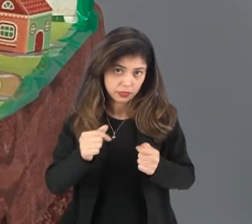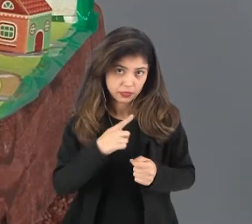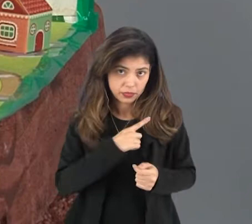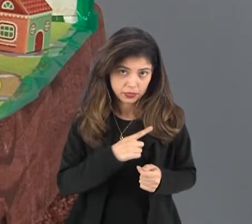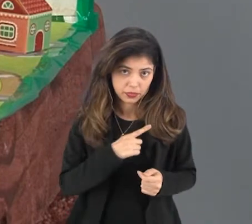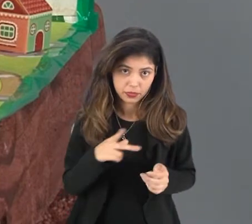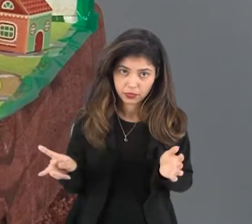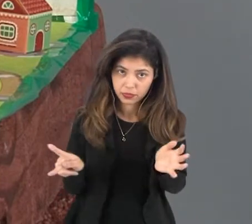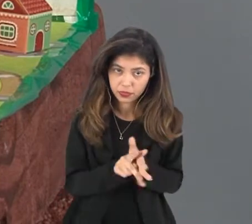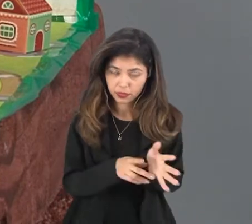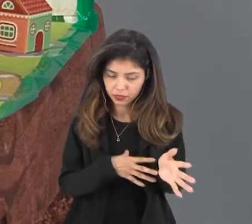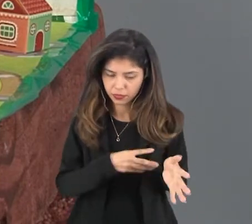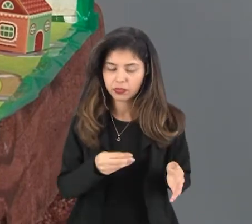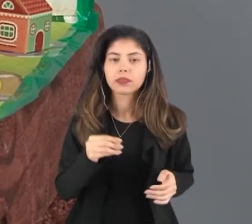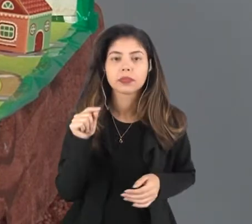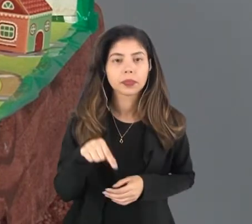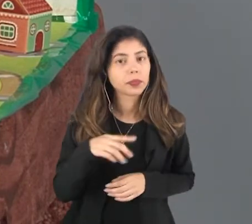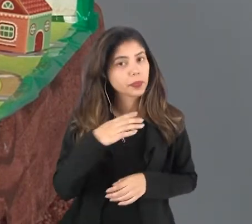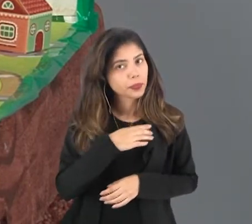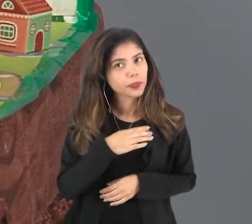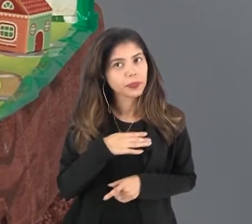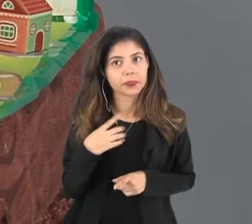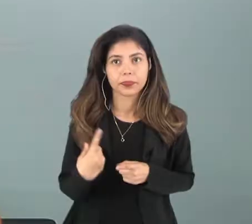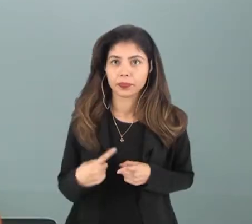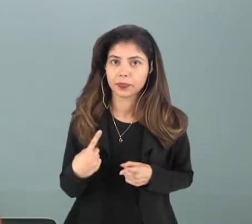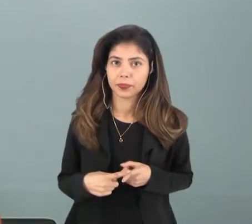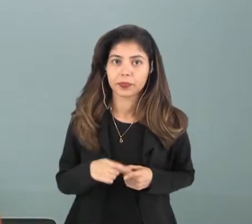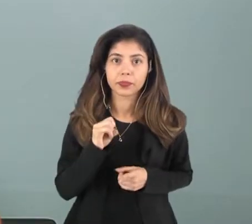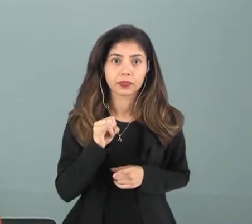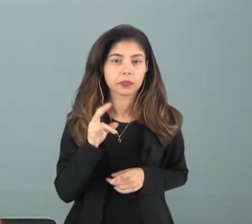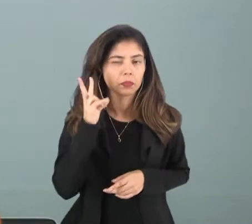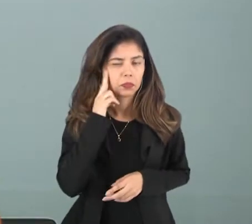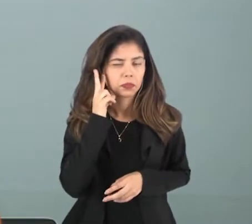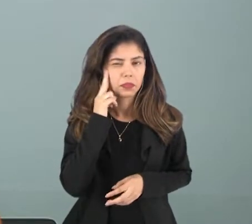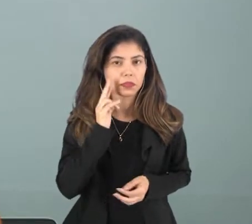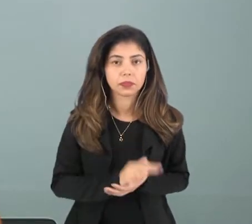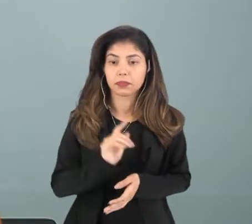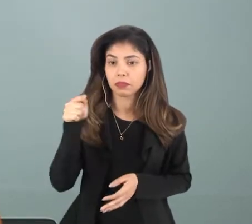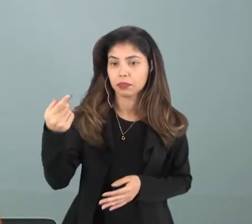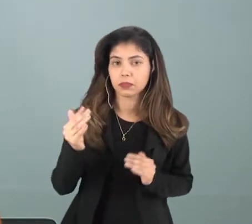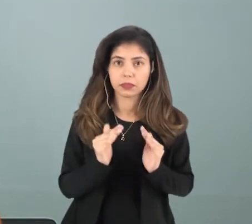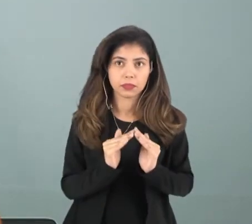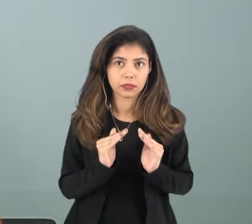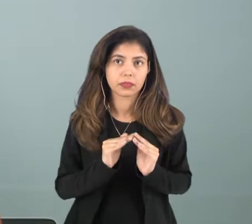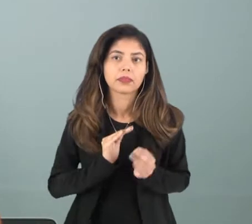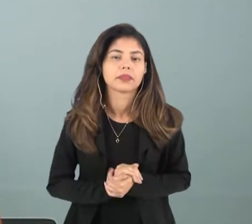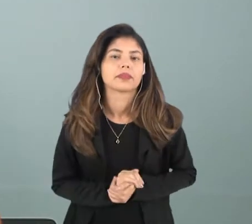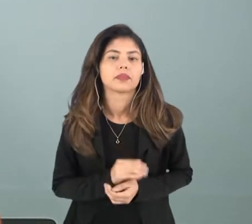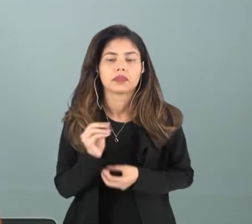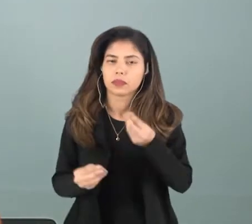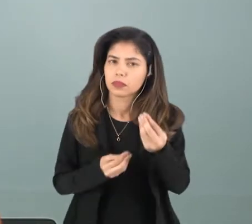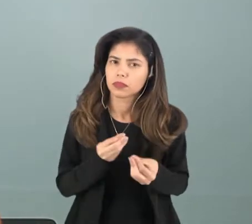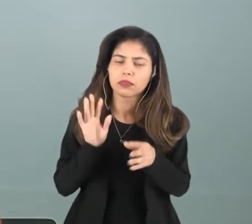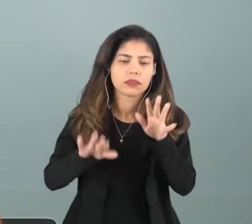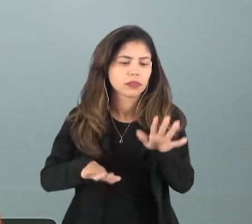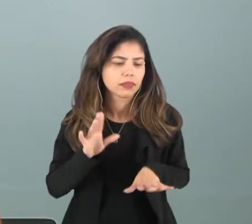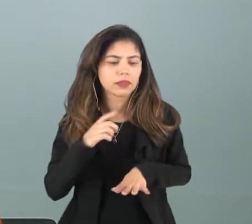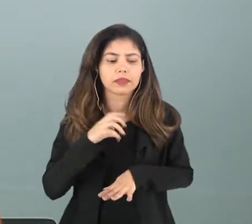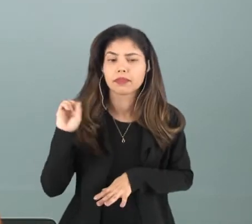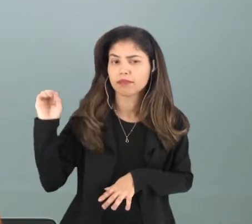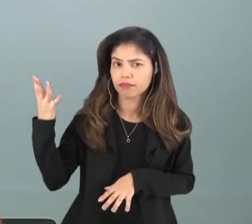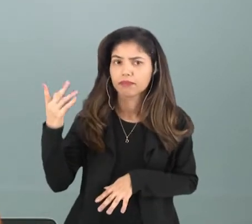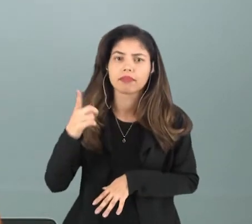o seu filho aqui na cidade, porque se ela tivesse normal lá em casa, né, como às vezes acontece na